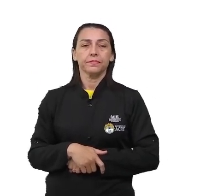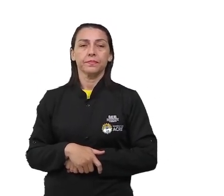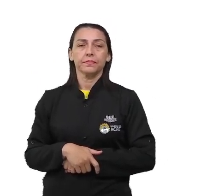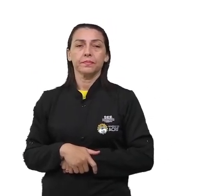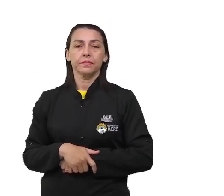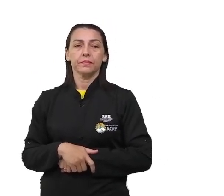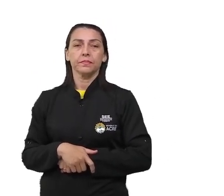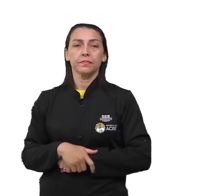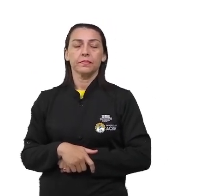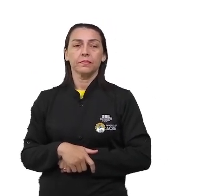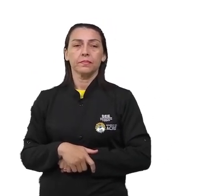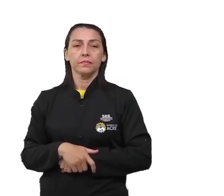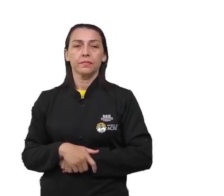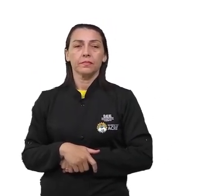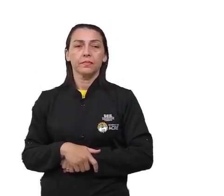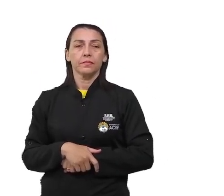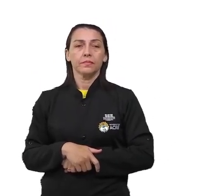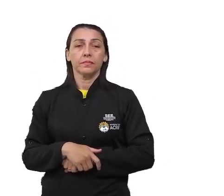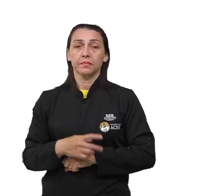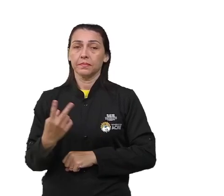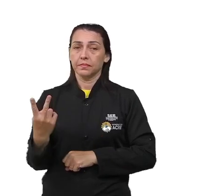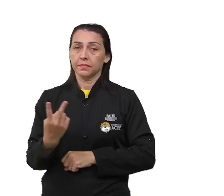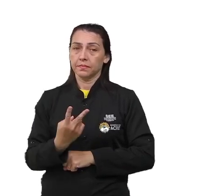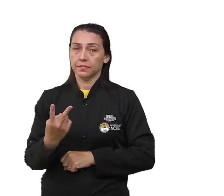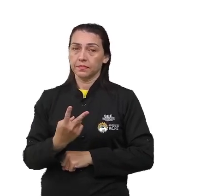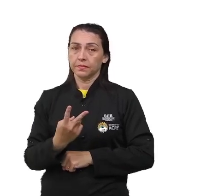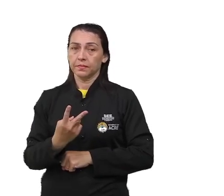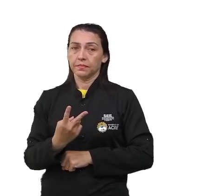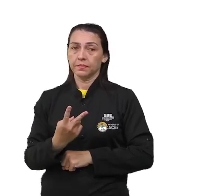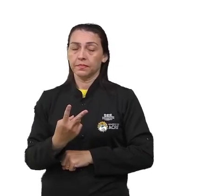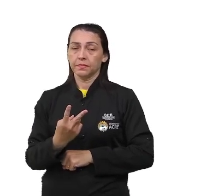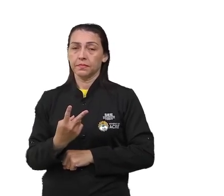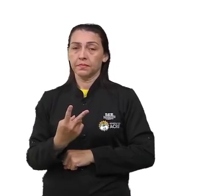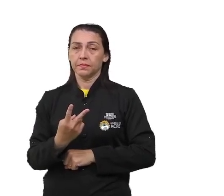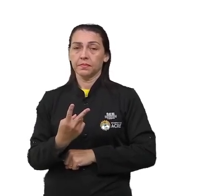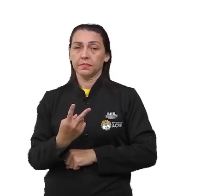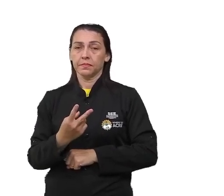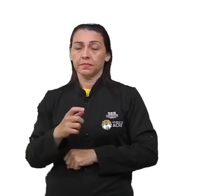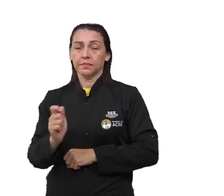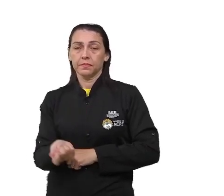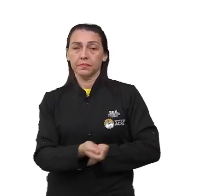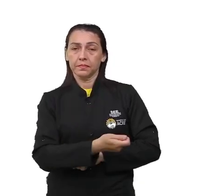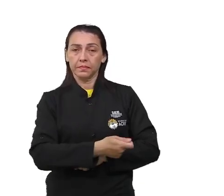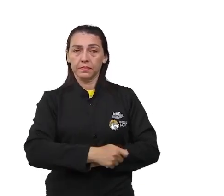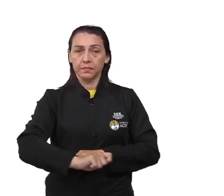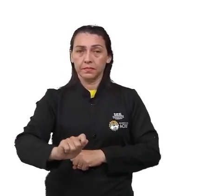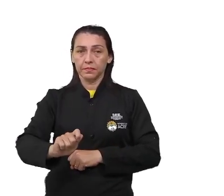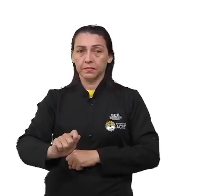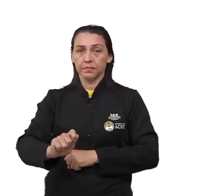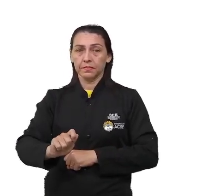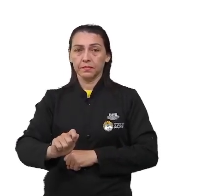adversário. Vamos à segunda, ela se refere ao